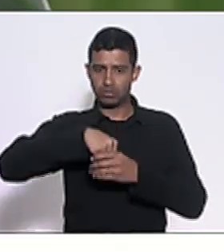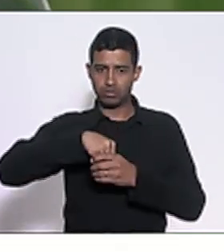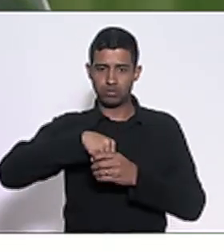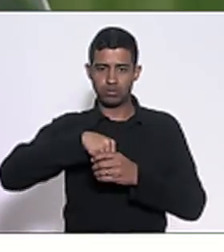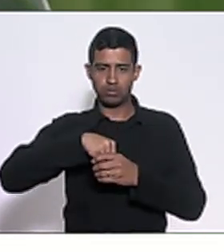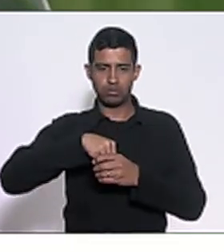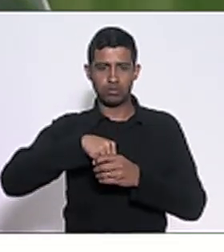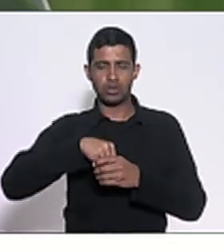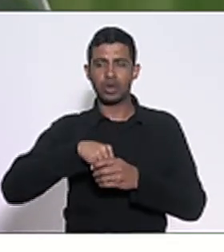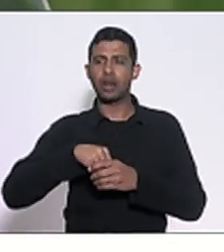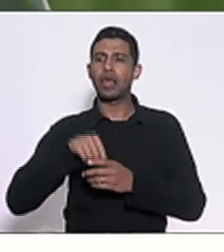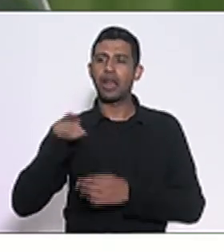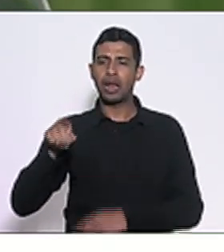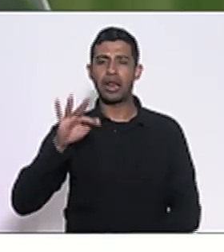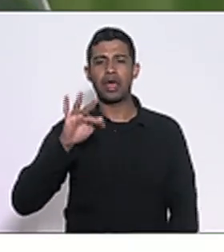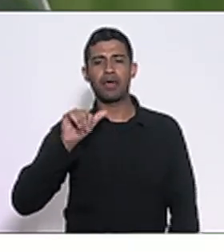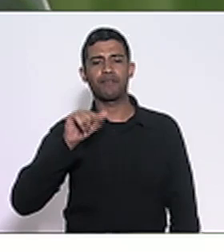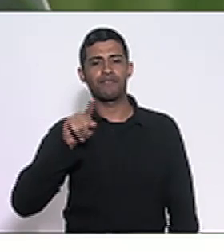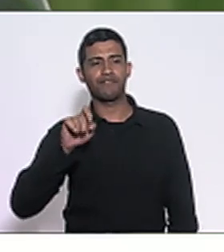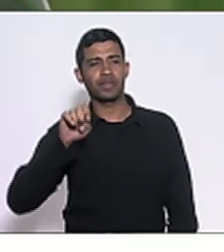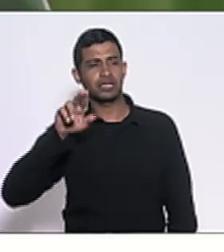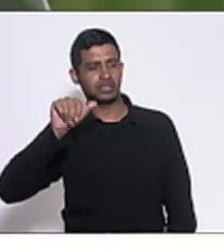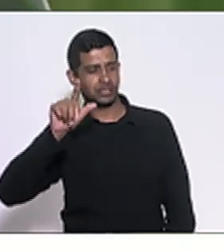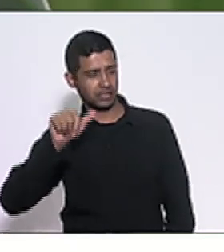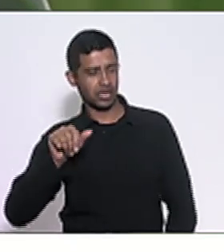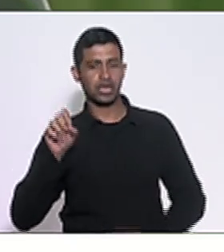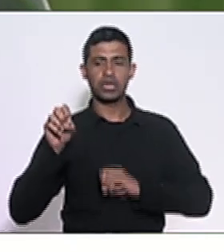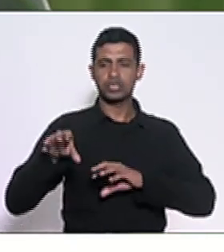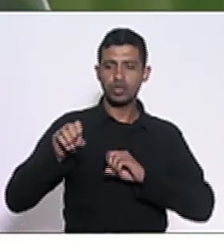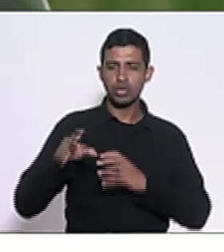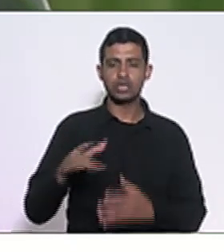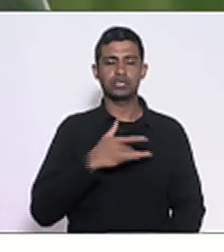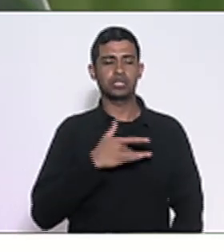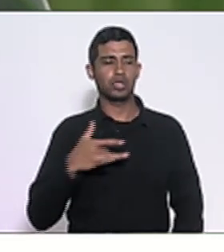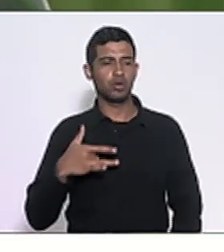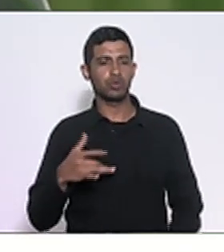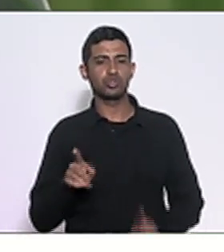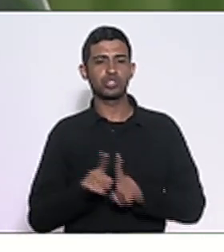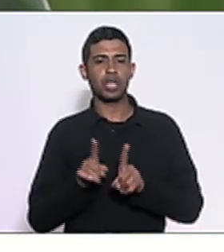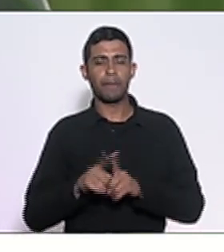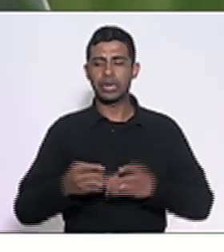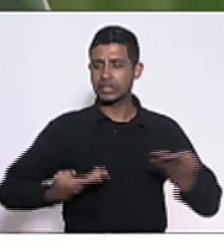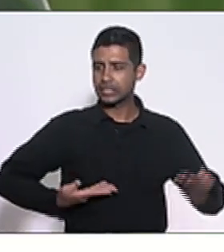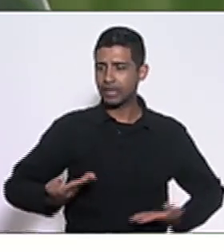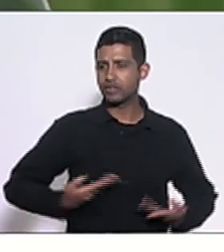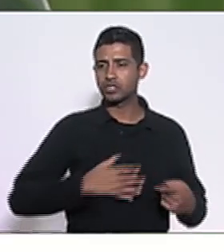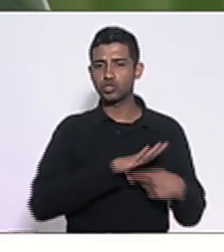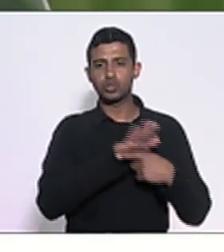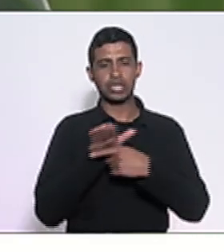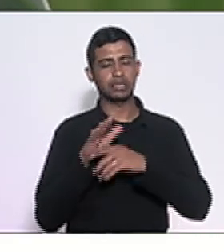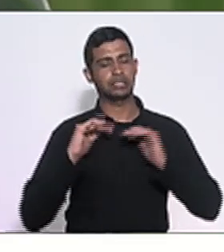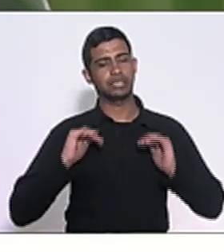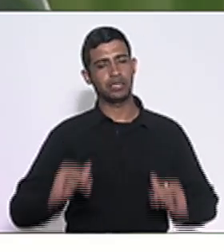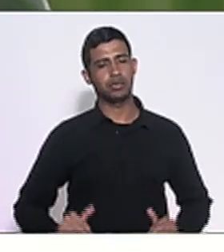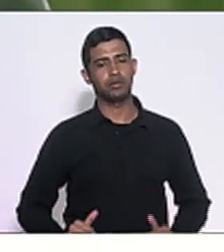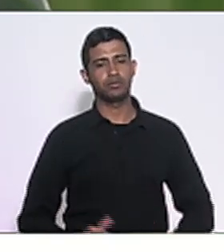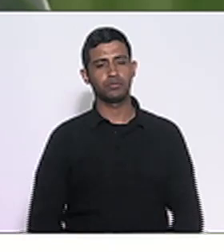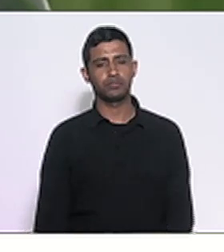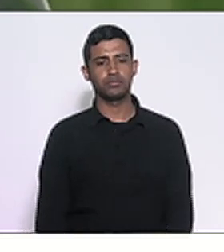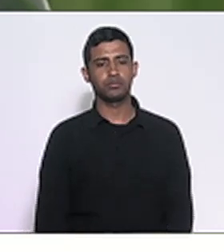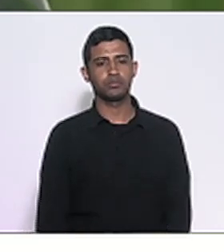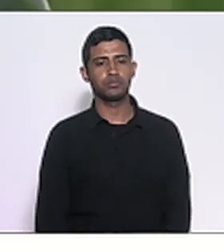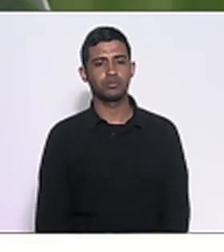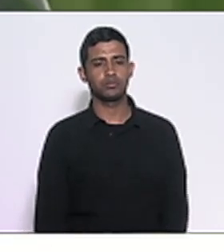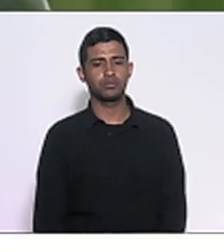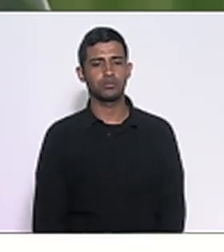né, fazenda, educação, saúde, quanto no impacto até de prestação de serviço para os cidadãos. Né. Nós